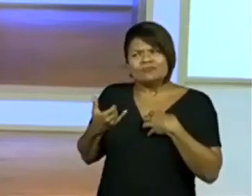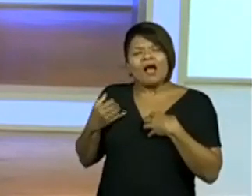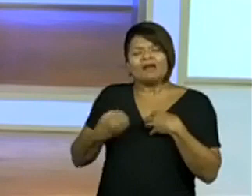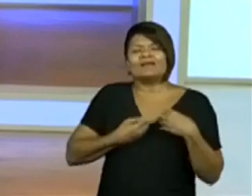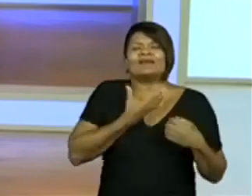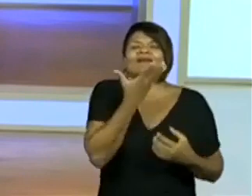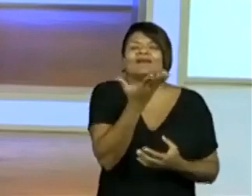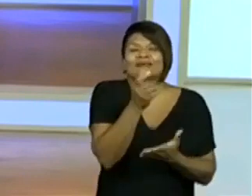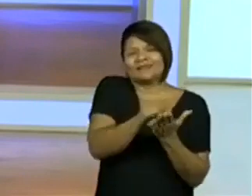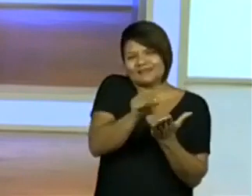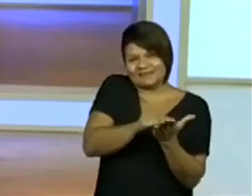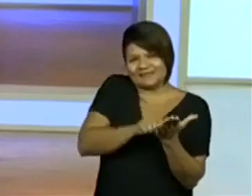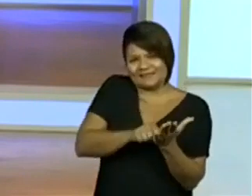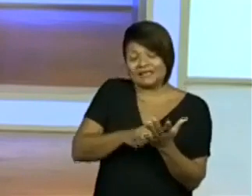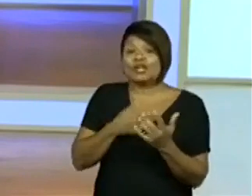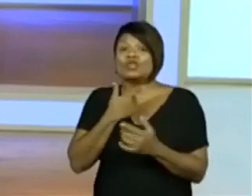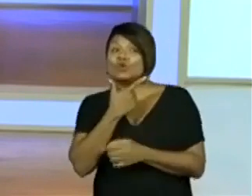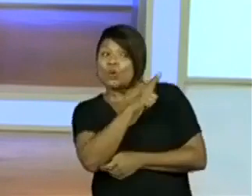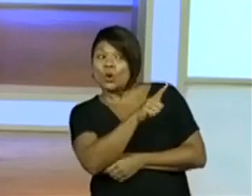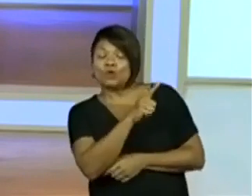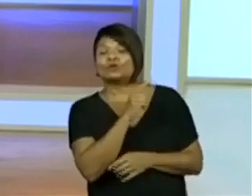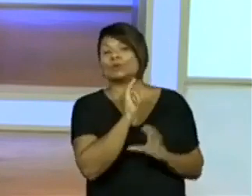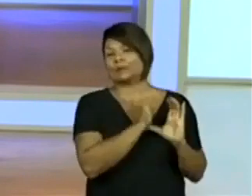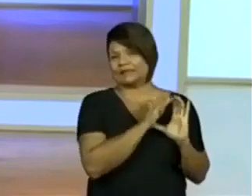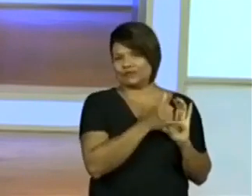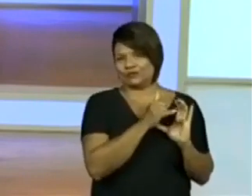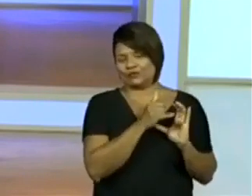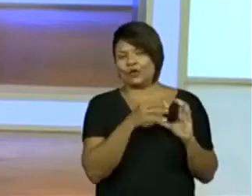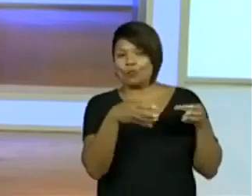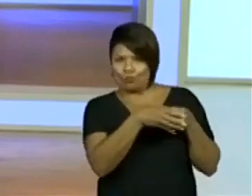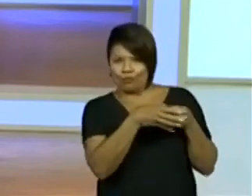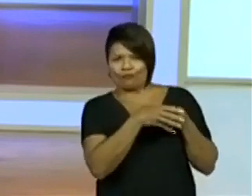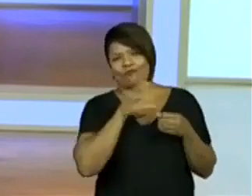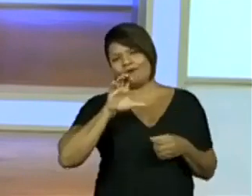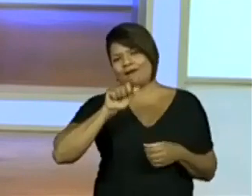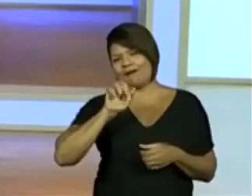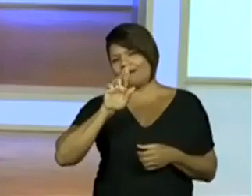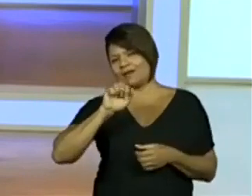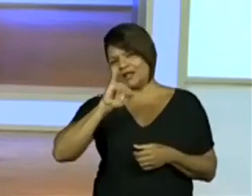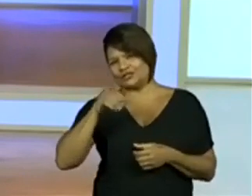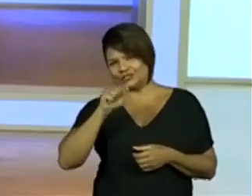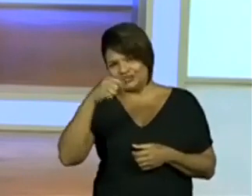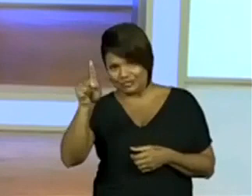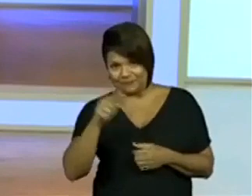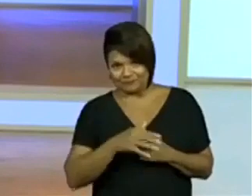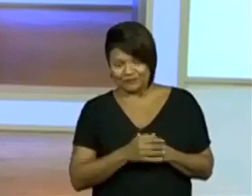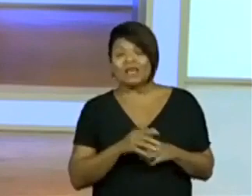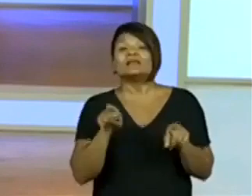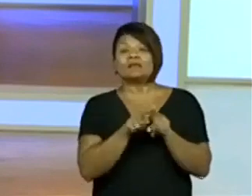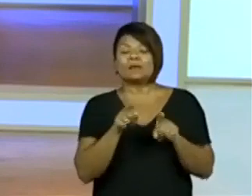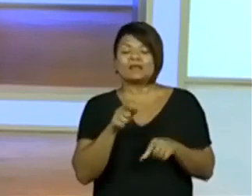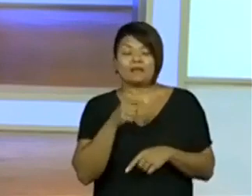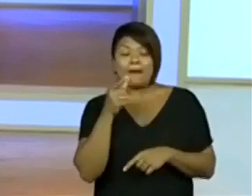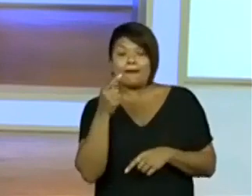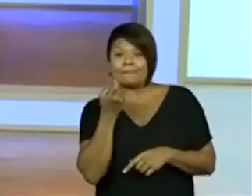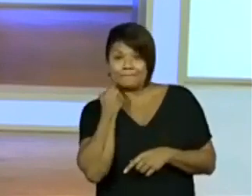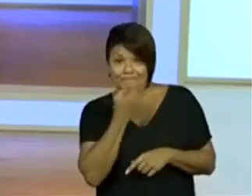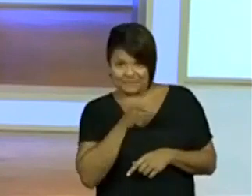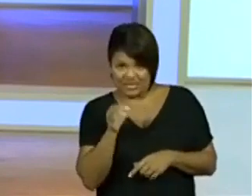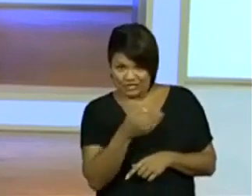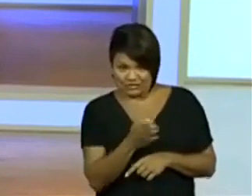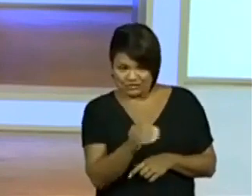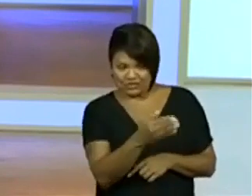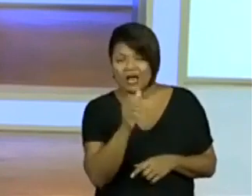E por outro mito de origem do povo Carajá, que conta que nós viemos dos peixes Aruanã. Porque quando eu